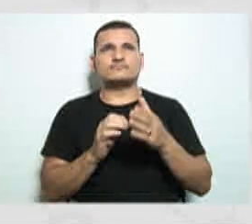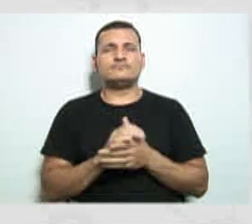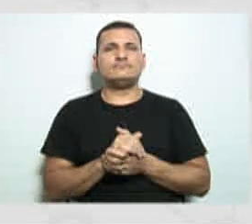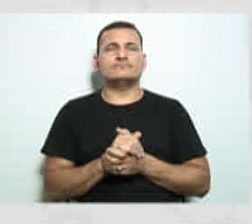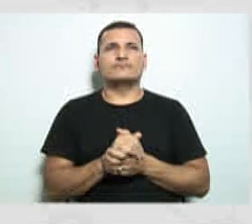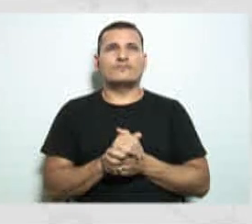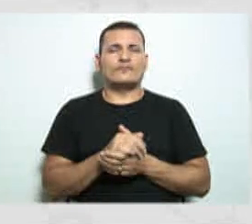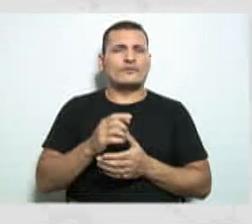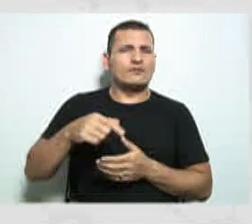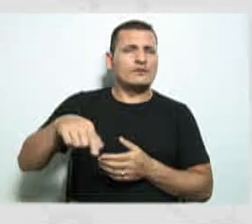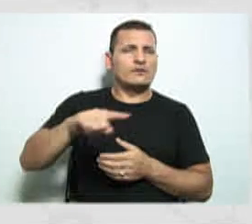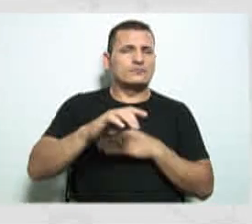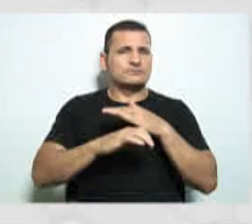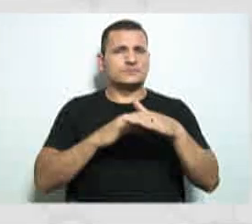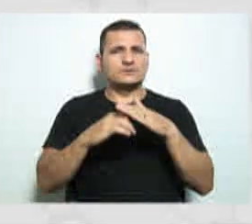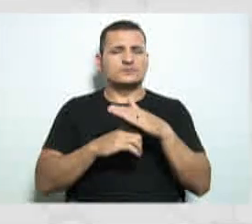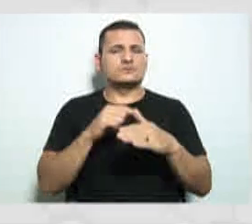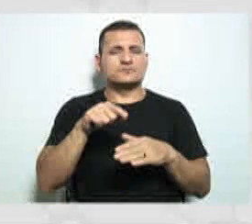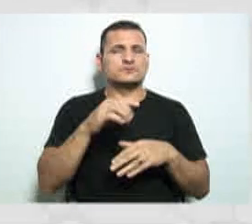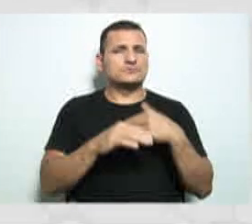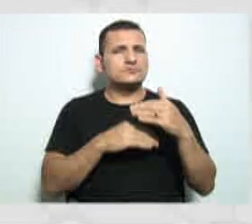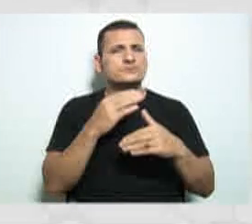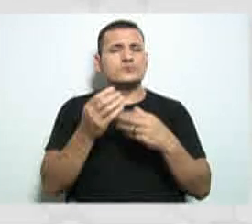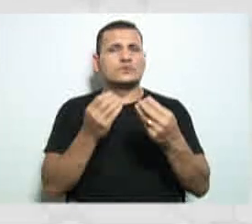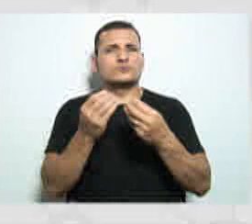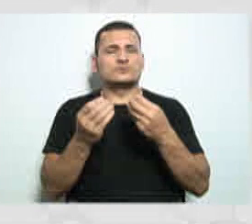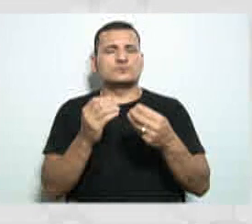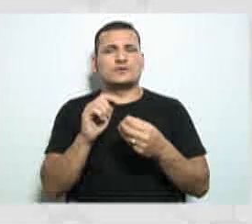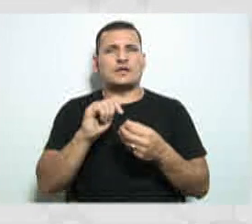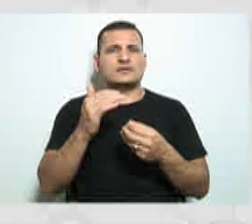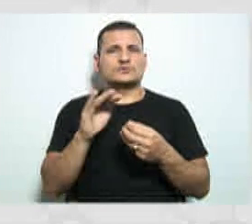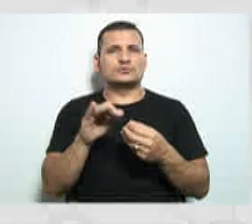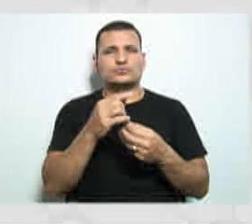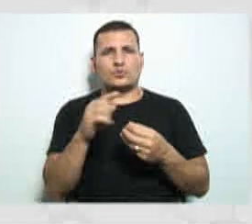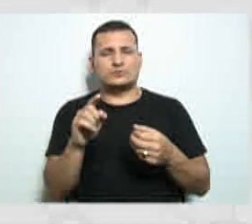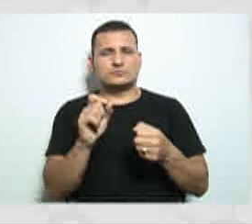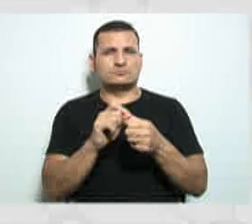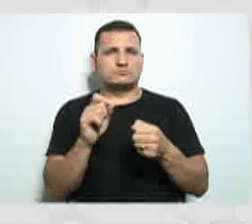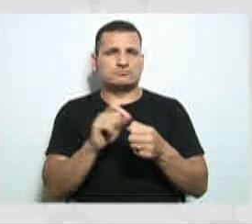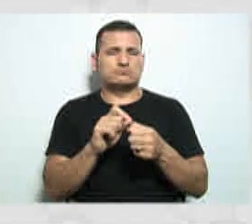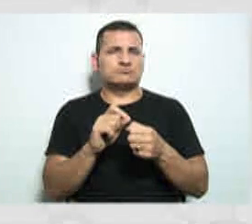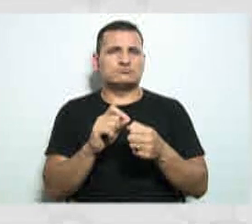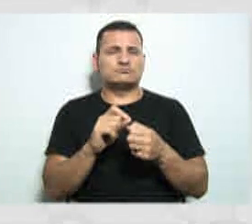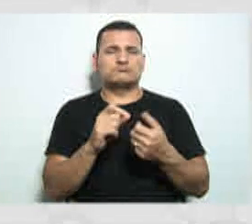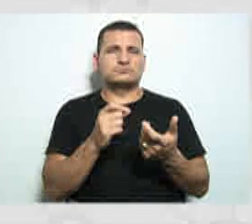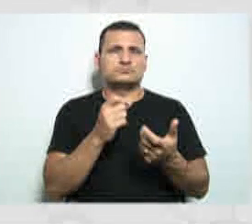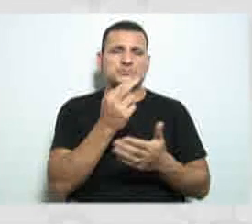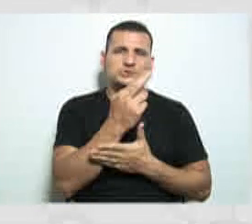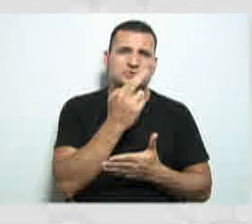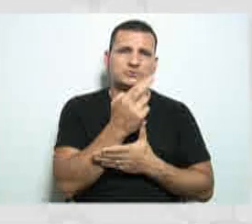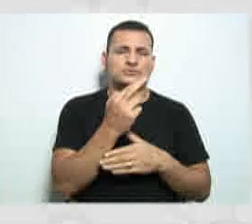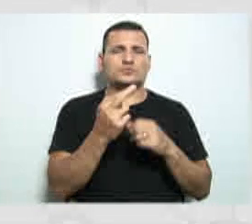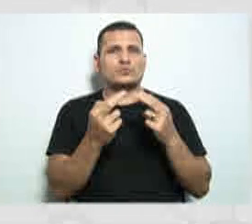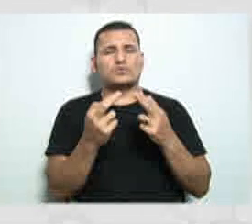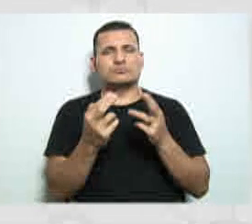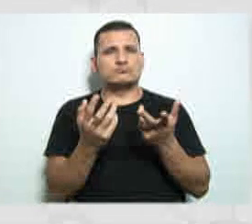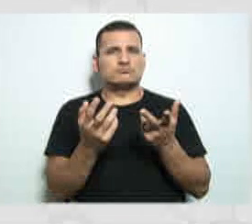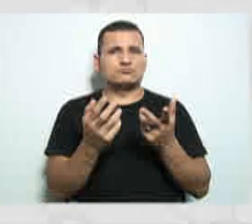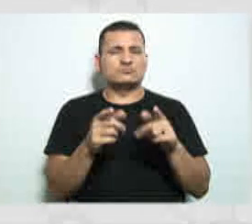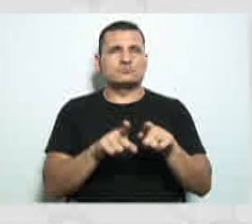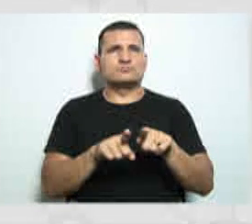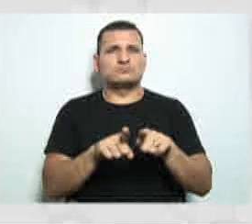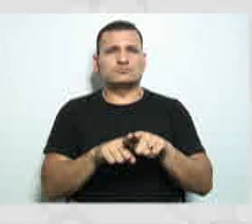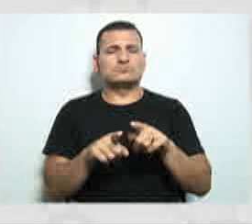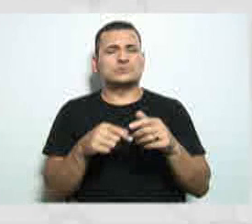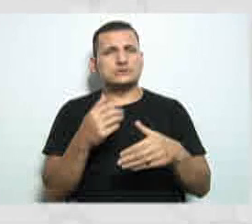normalmente, desenvolvem-se a partir de ações deliberadas e intencionadas, bem como de reações necessárias